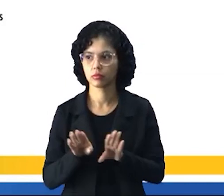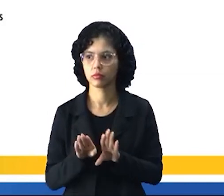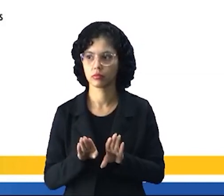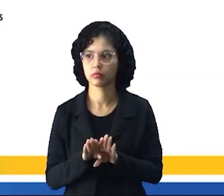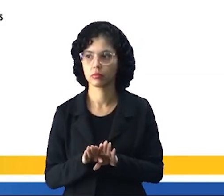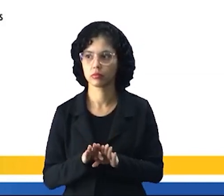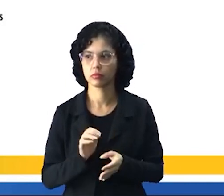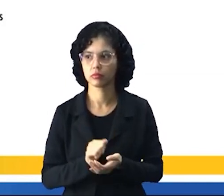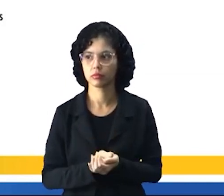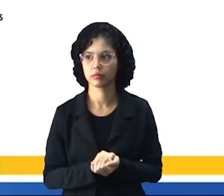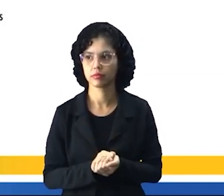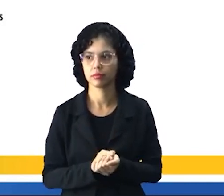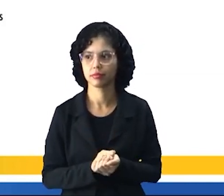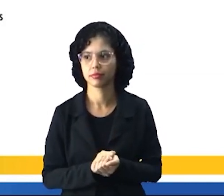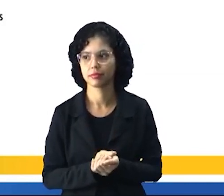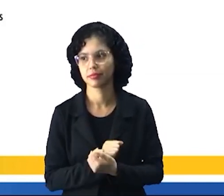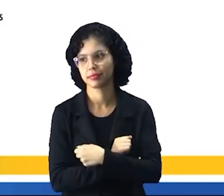Os